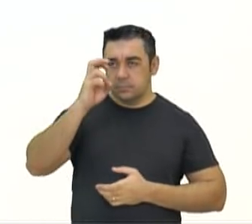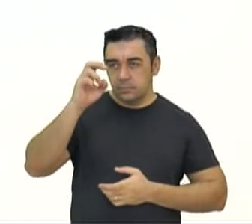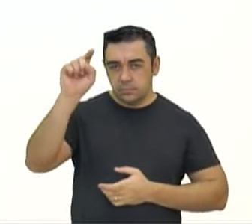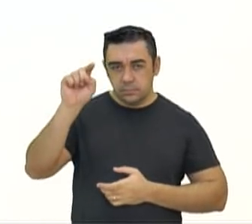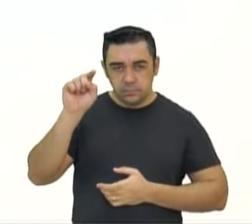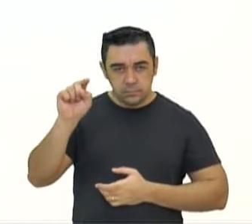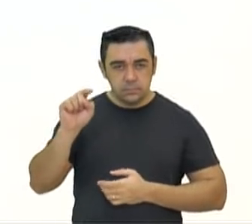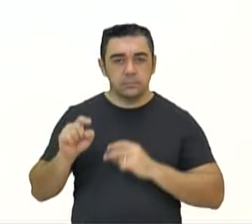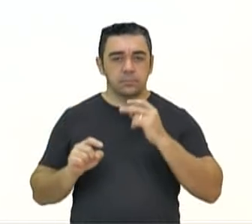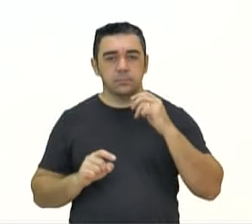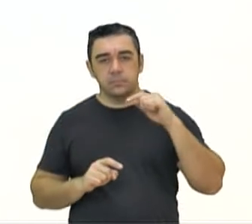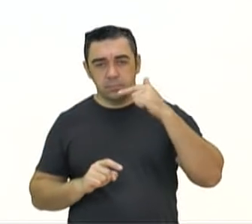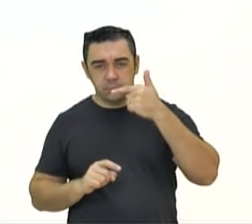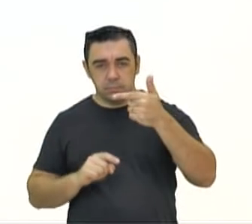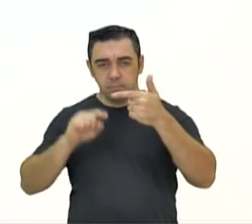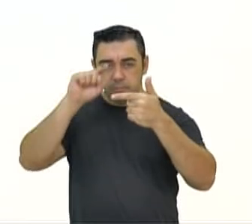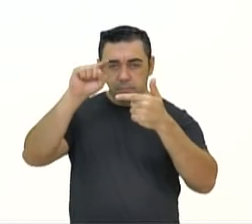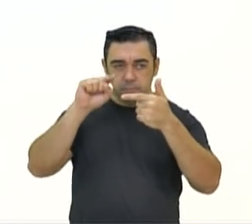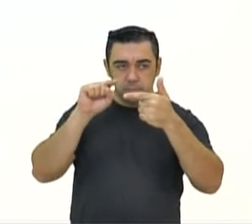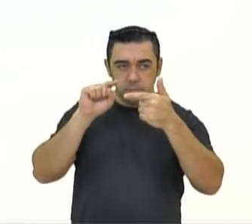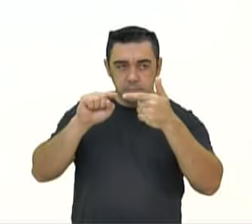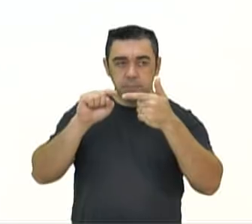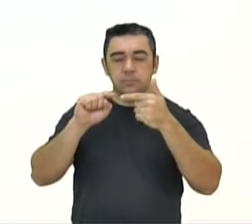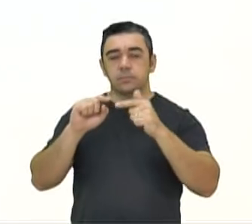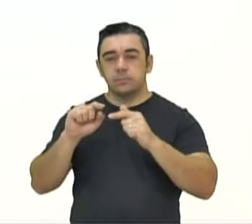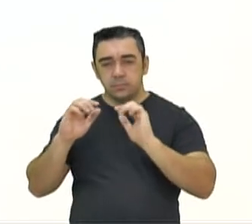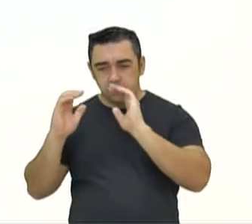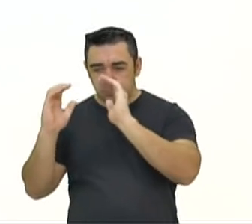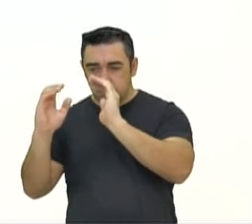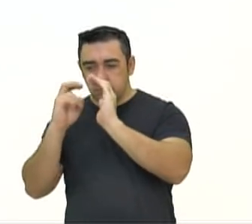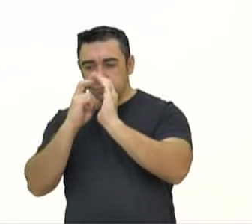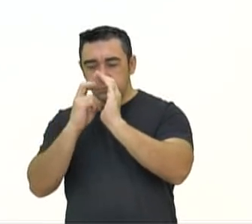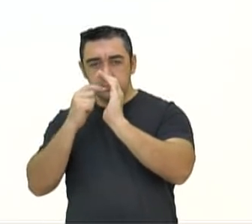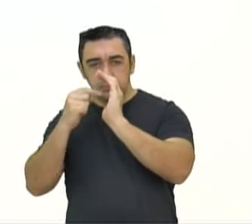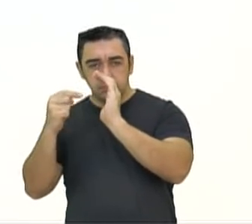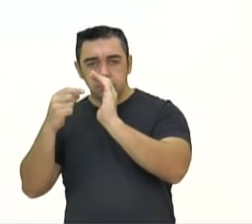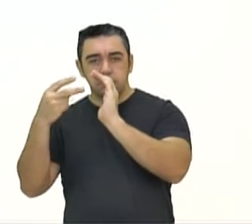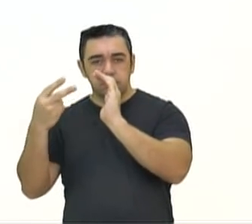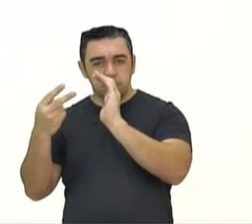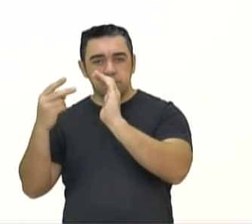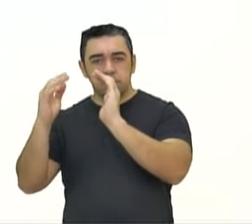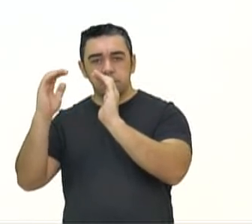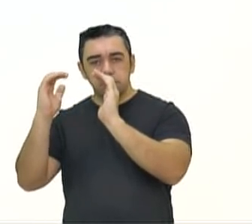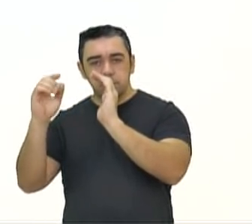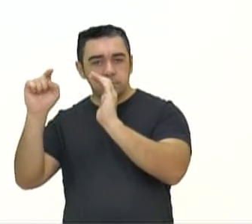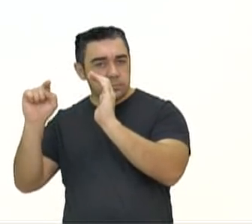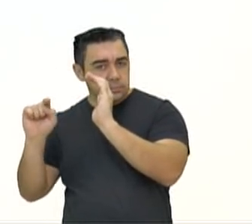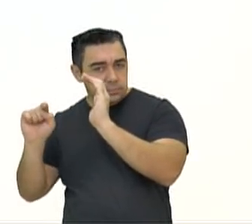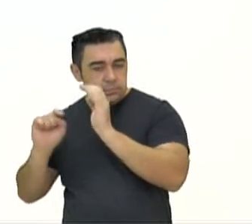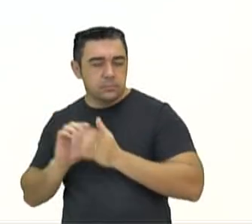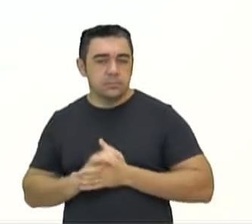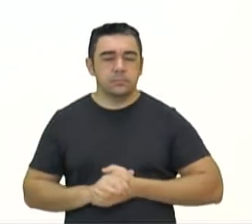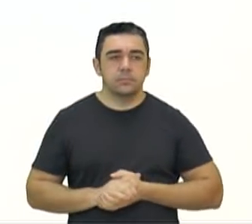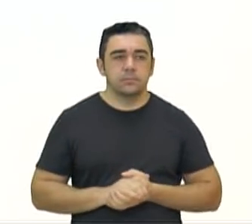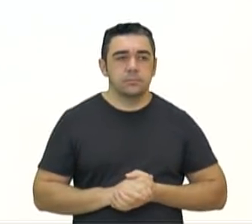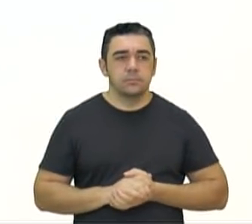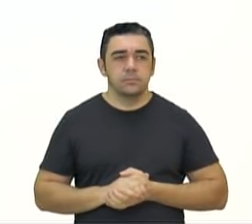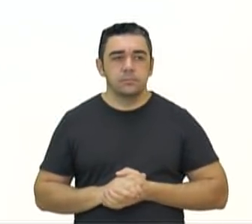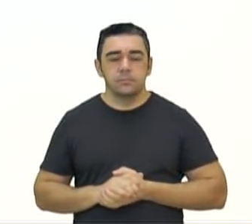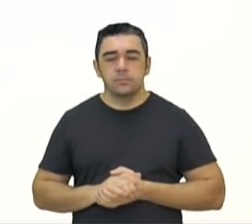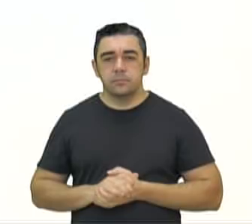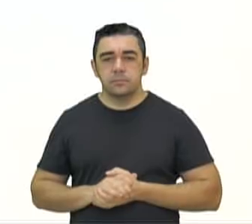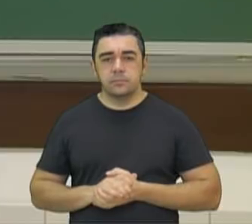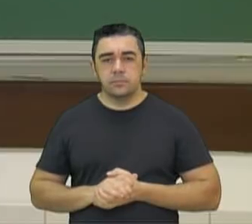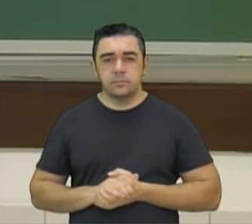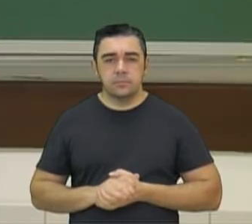n, nós vamos pôr 5 e no lugar do p, nós colocaremos 2. E vamos